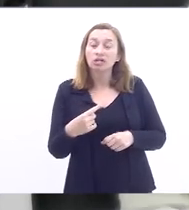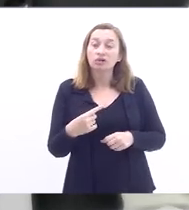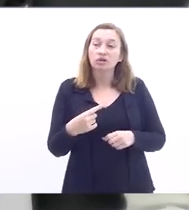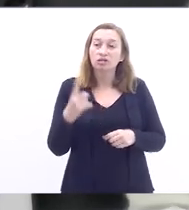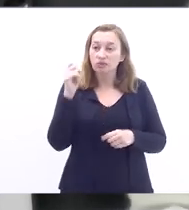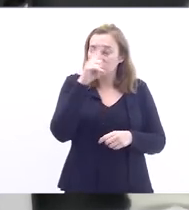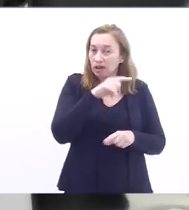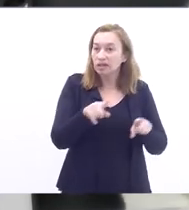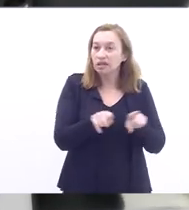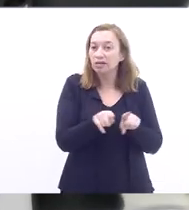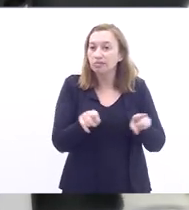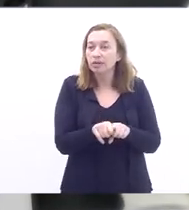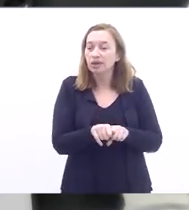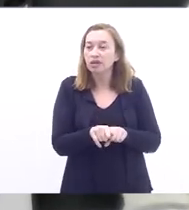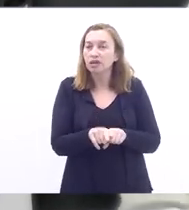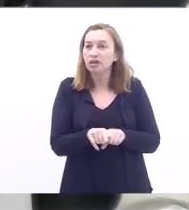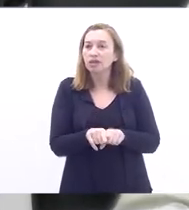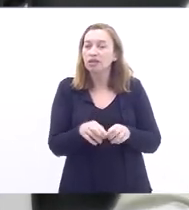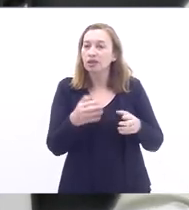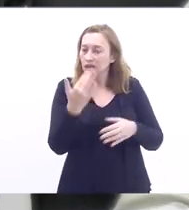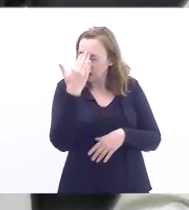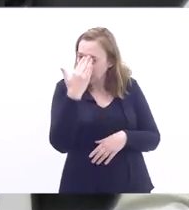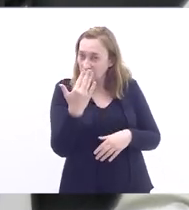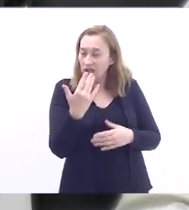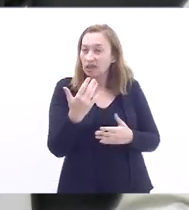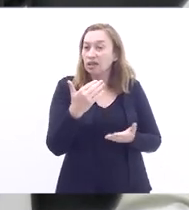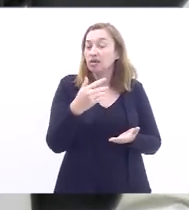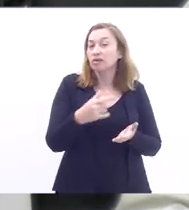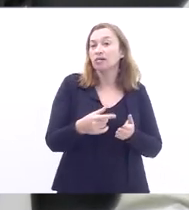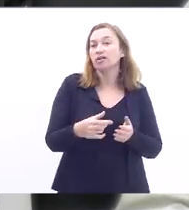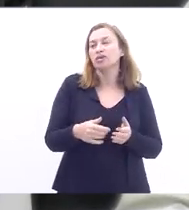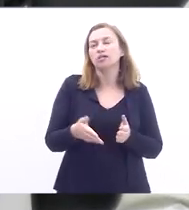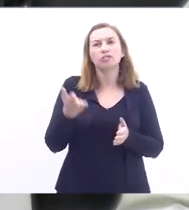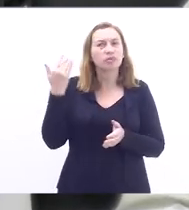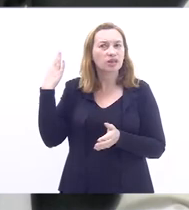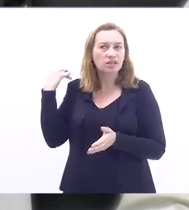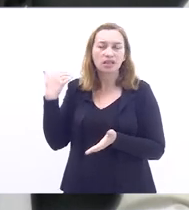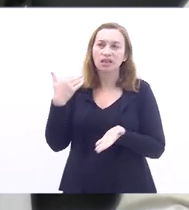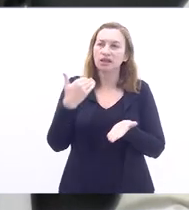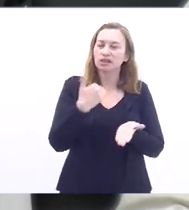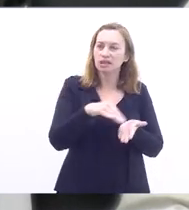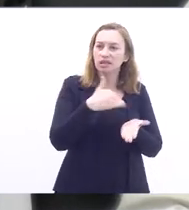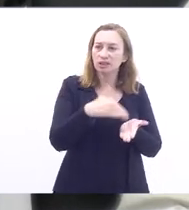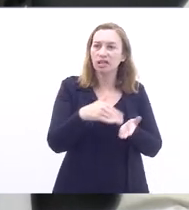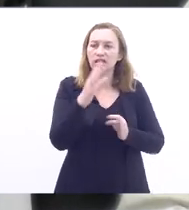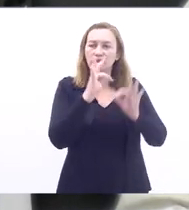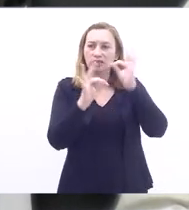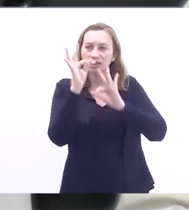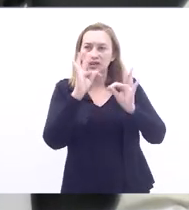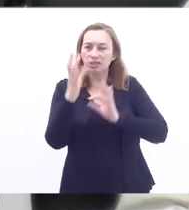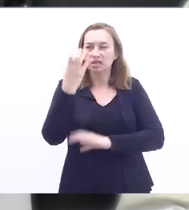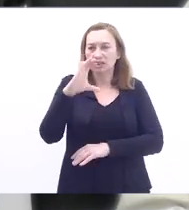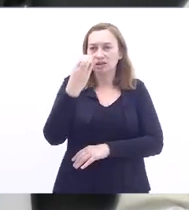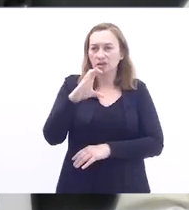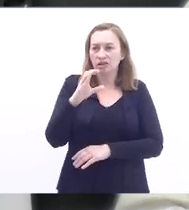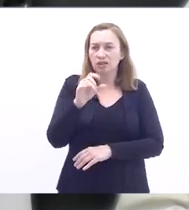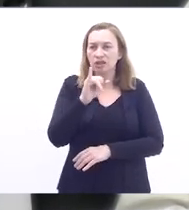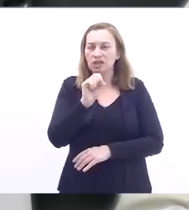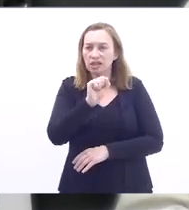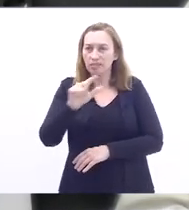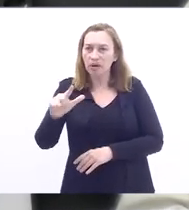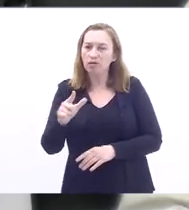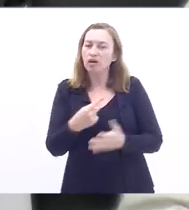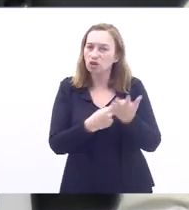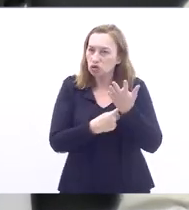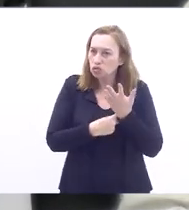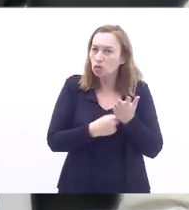eu queria É treinar agradecimento naquela época secretária de ciência tecnologia Maria Isabel que ajudou muito dentro desse processo